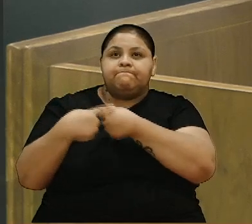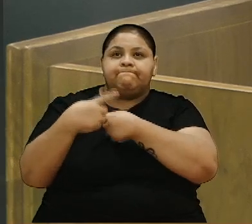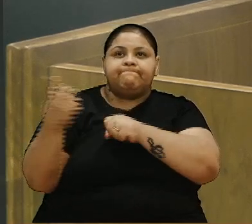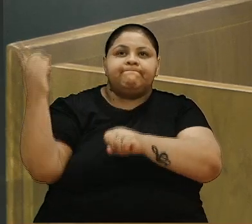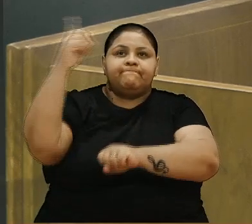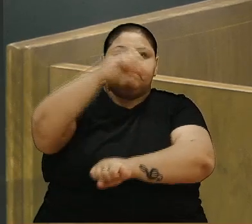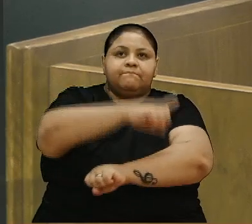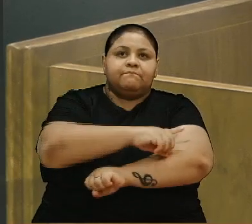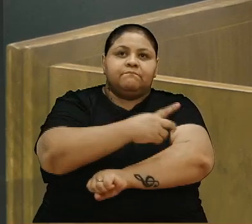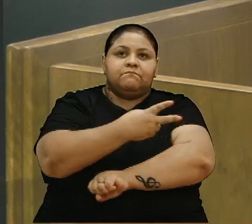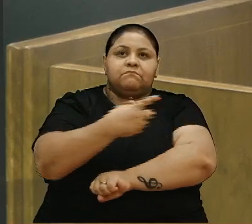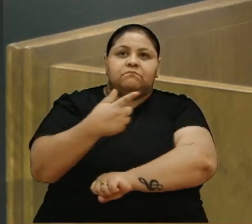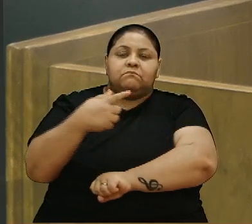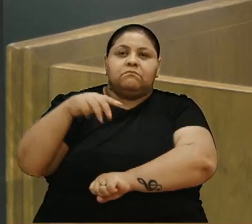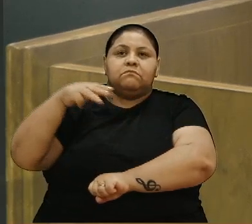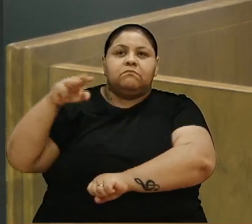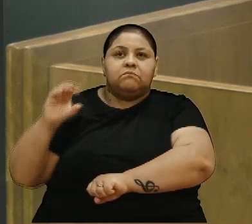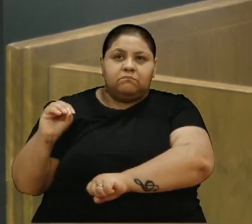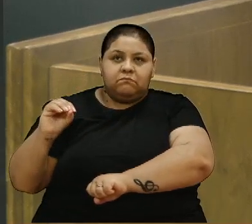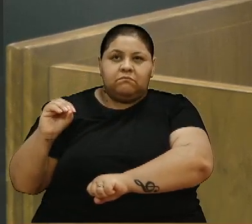dia 21 de março,